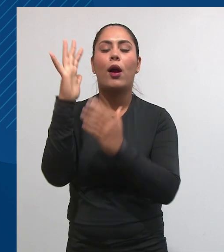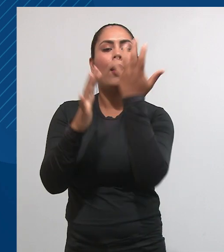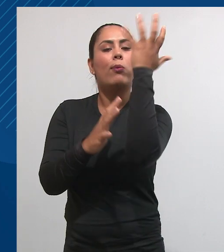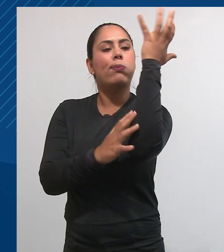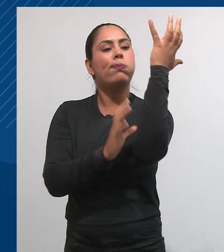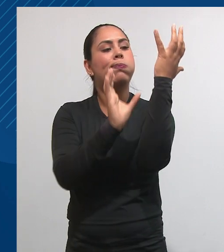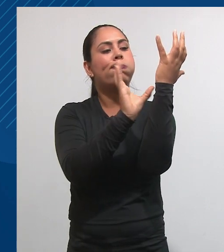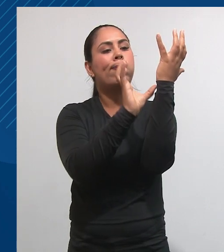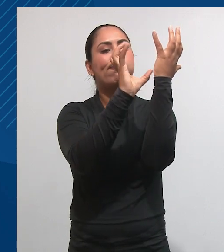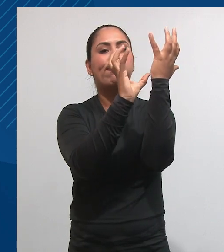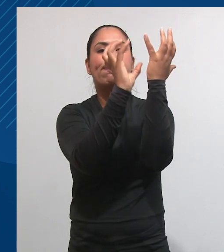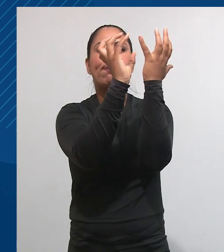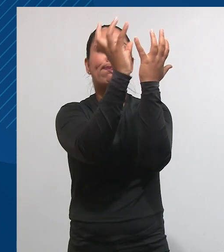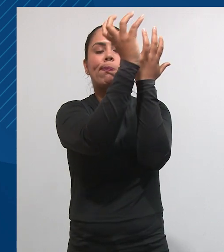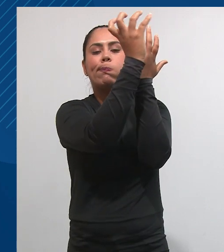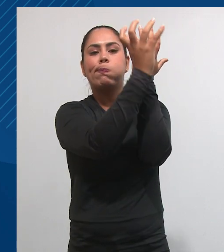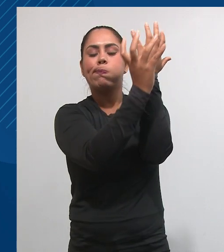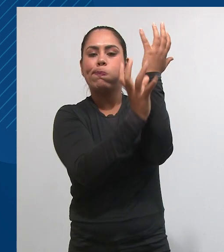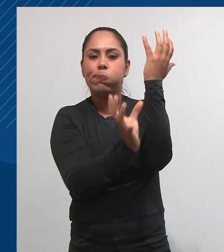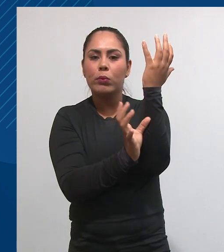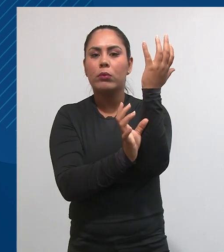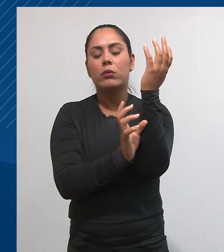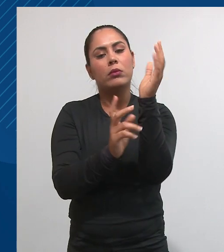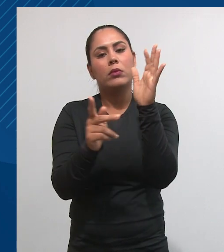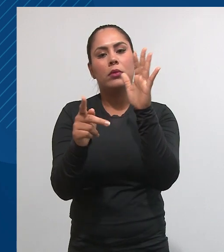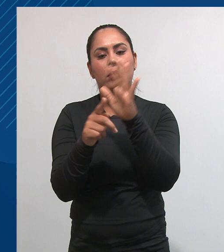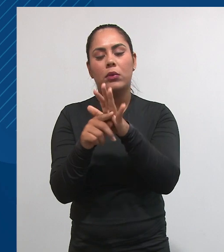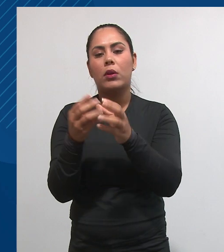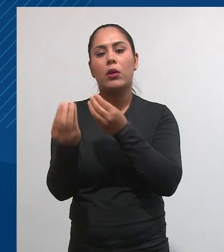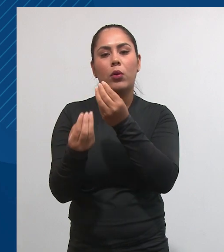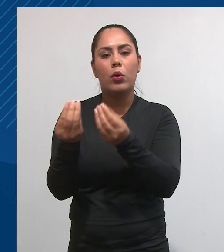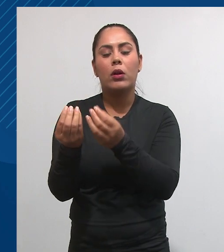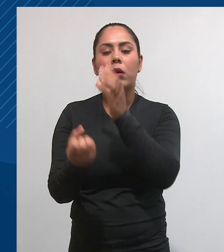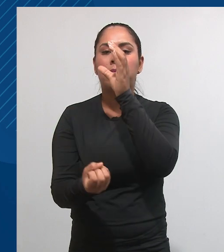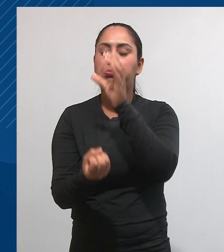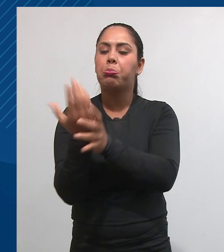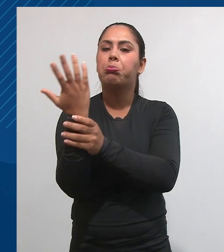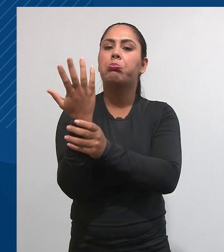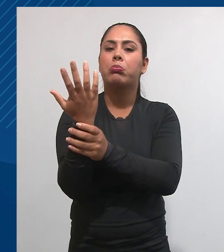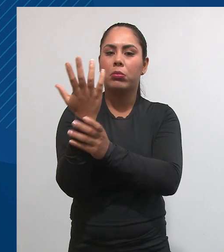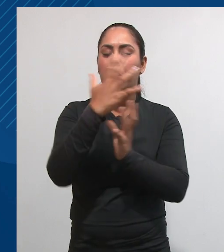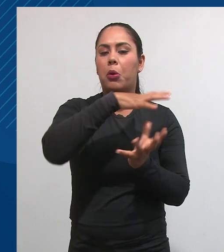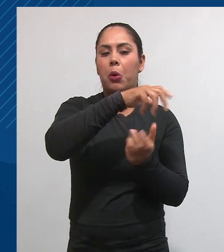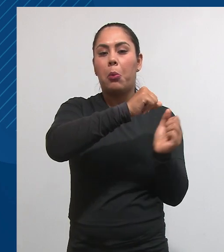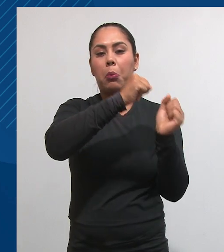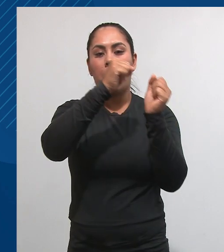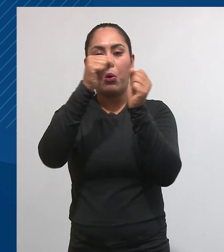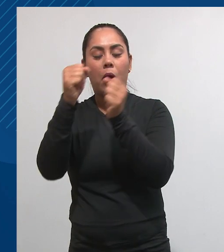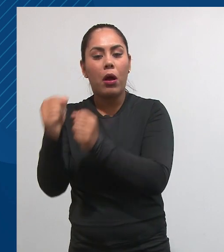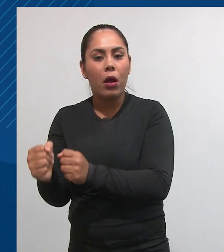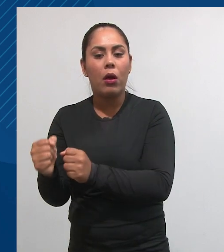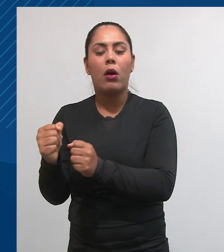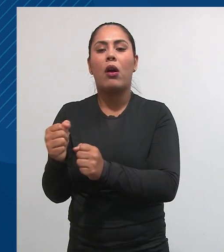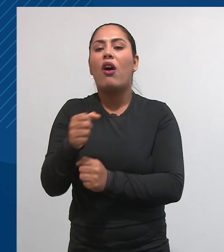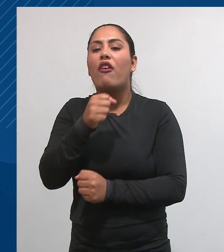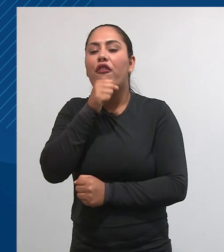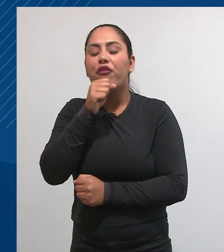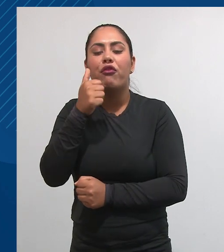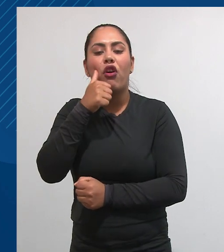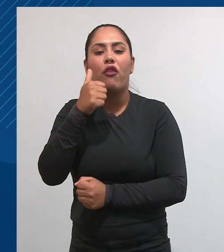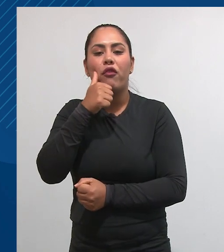a outros alimentos dados por Namu Tuiki, o grande criador, e repassados por minha